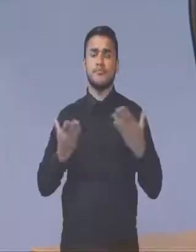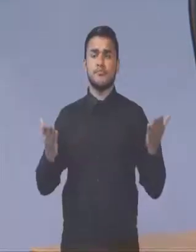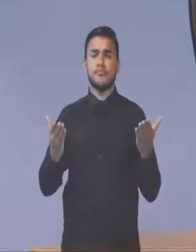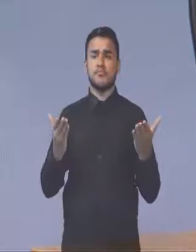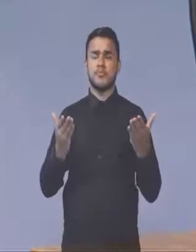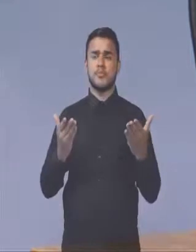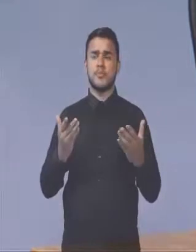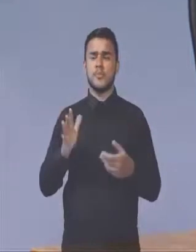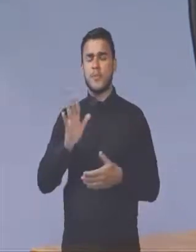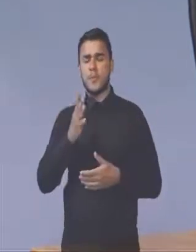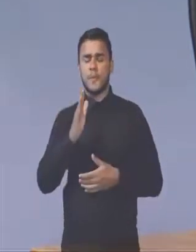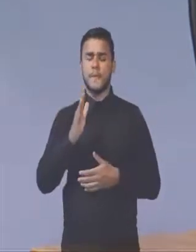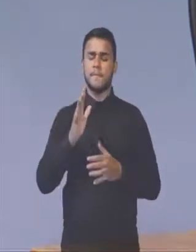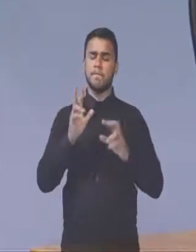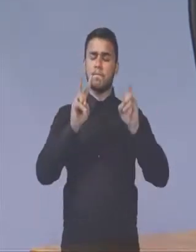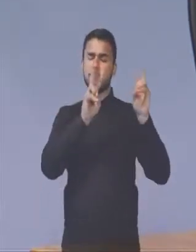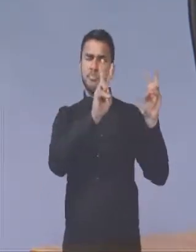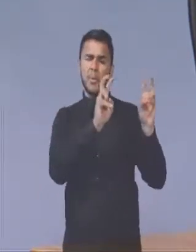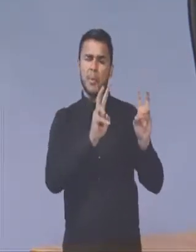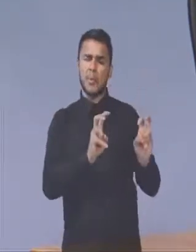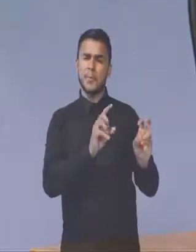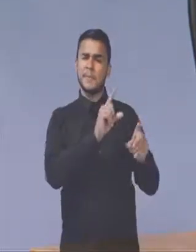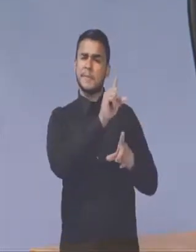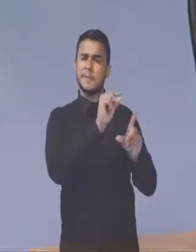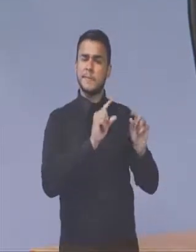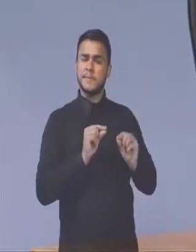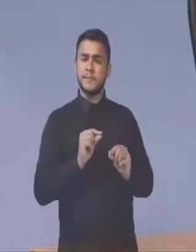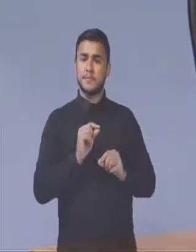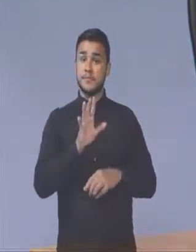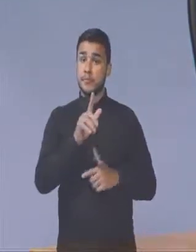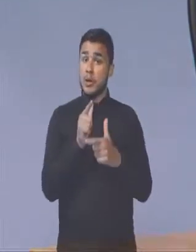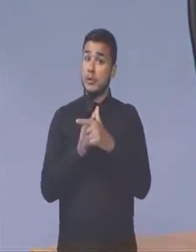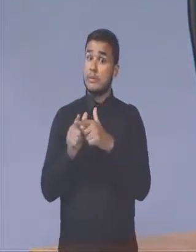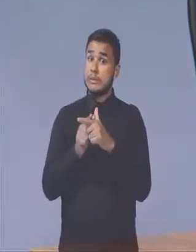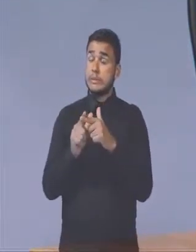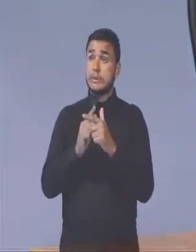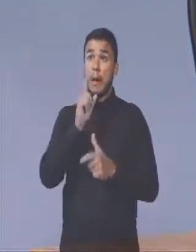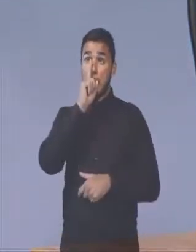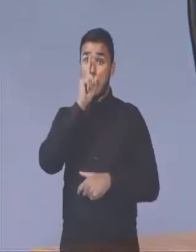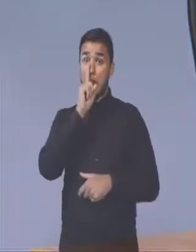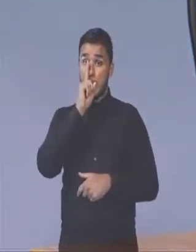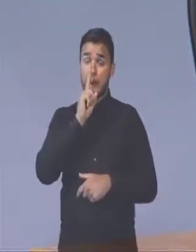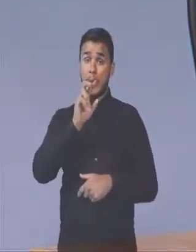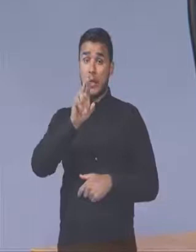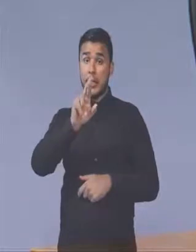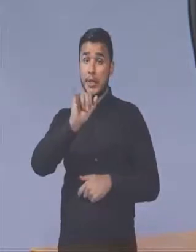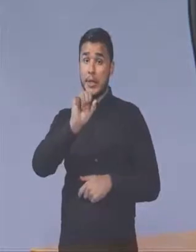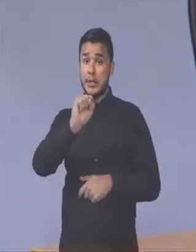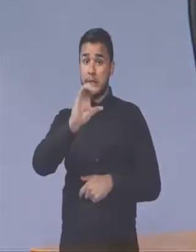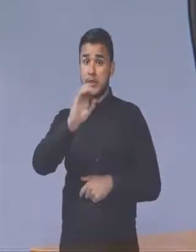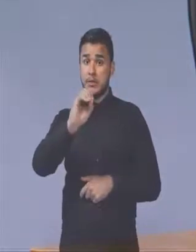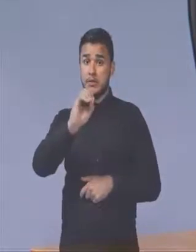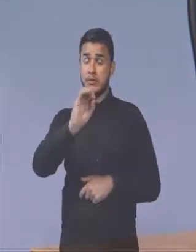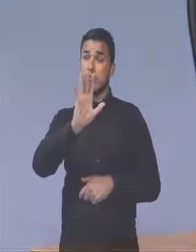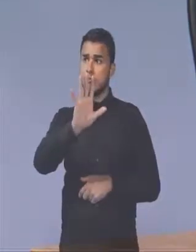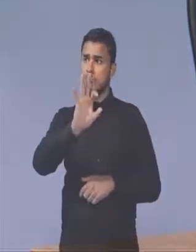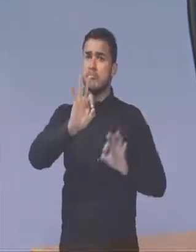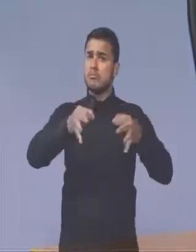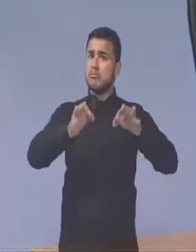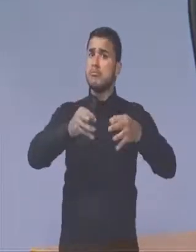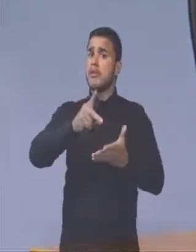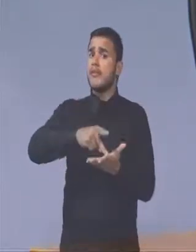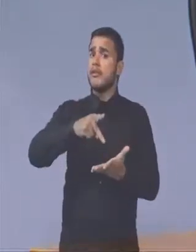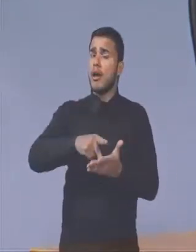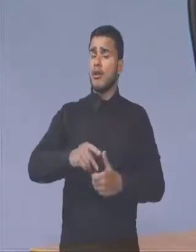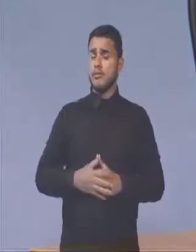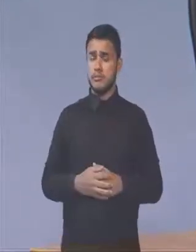vou pegar aqui alguns termos que a gente já colocou na mesa. Risco, várias vezes foram questões colocadas. E o risco está posto, né? Ele está